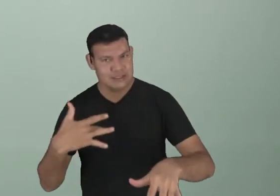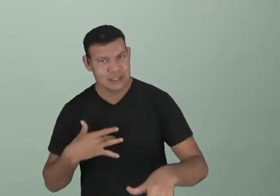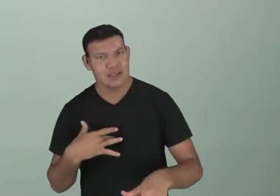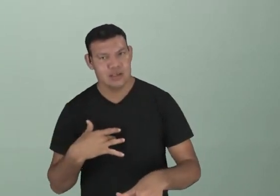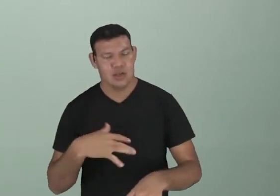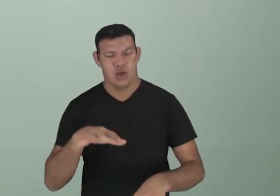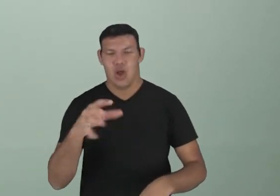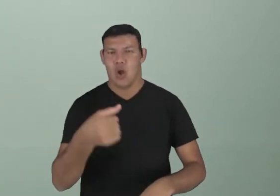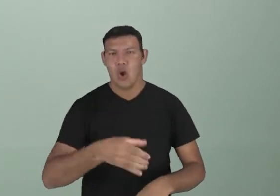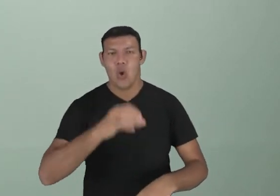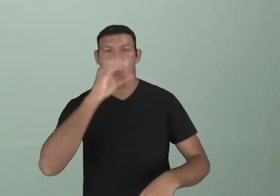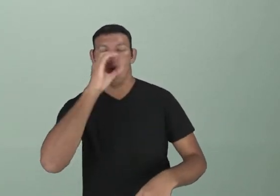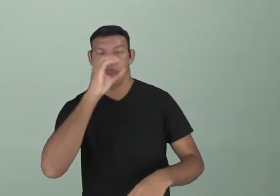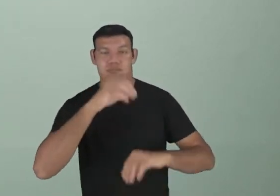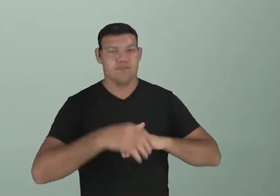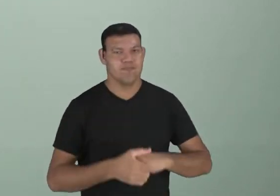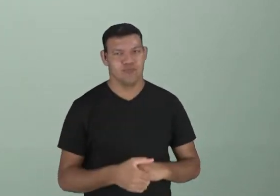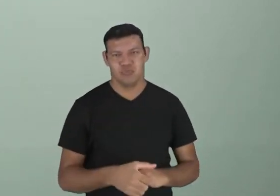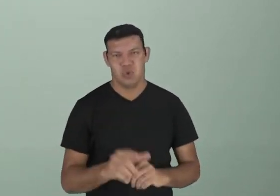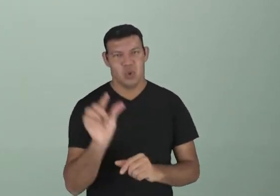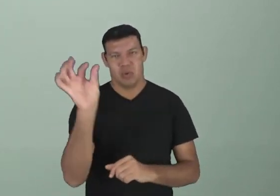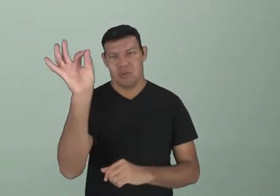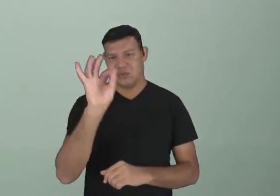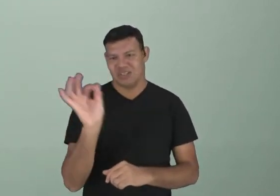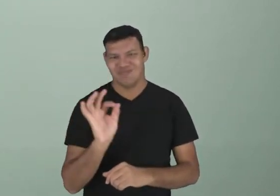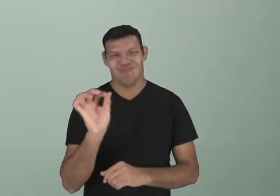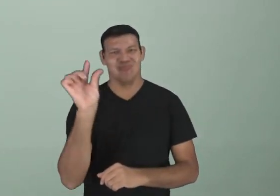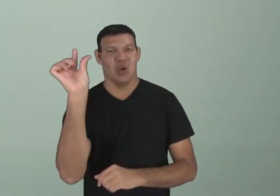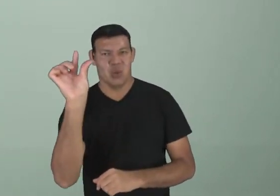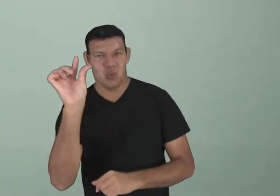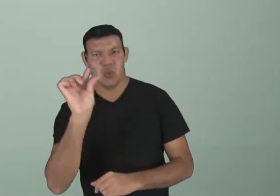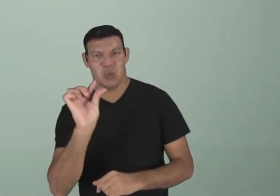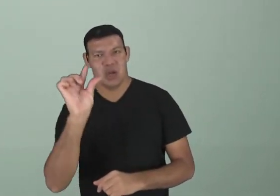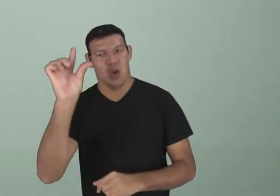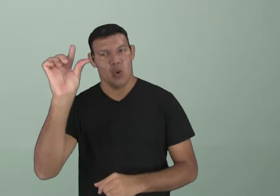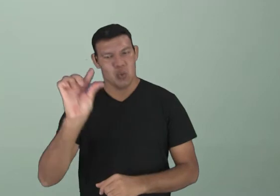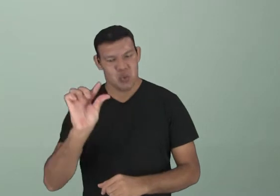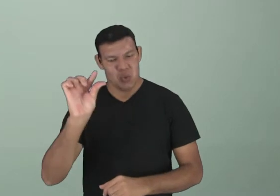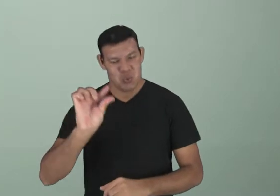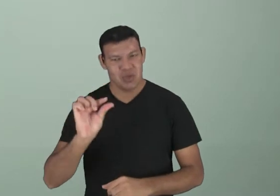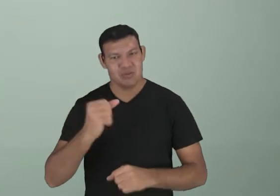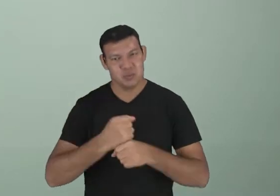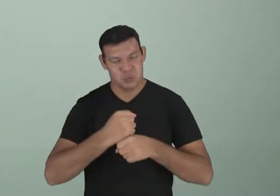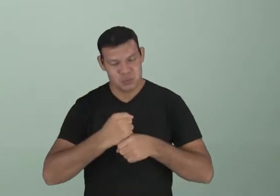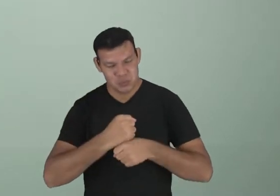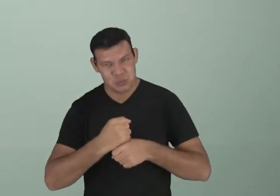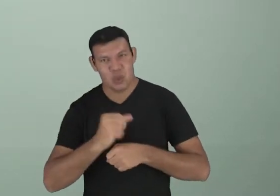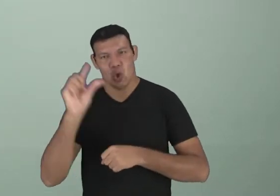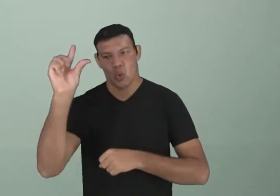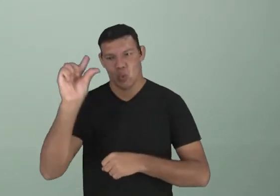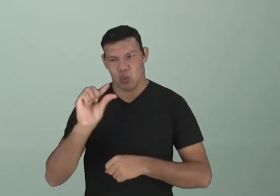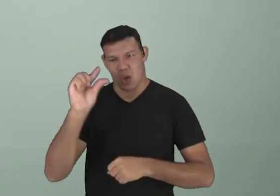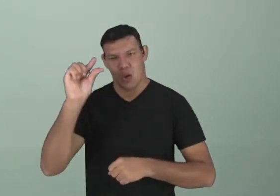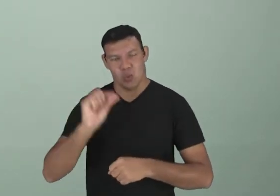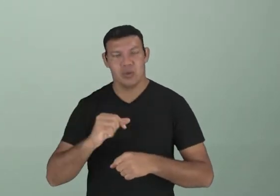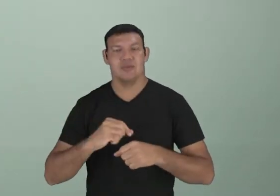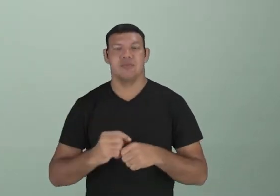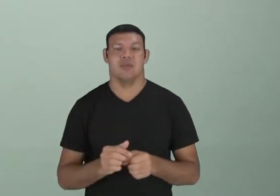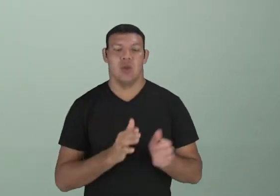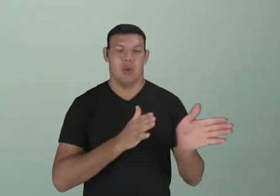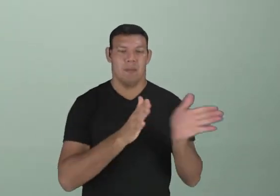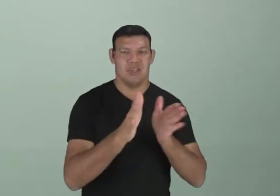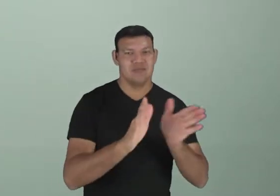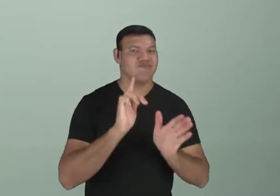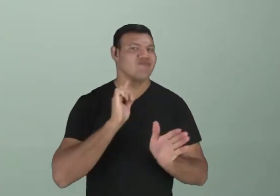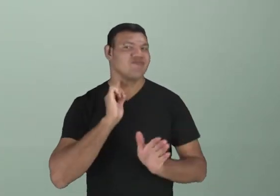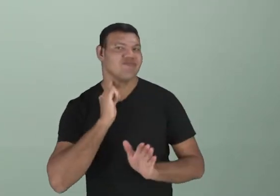pela população, é uma pequena parcela, e essa parcela vem diminuindo cada vez mais ao longo dos anos, tá? Por processos ali